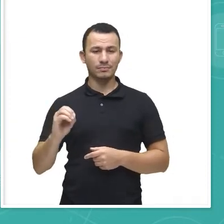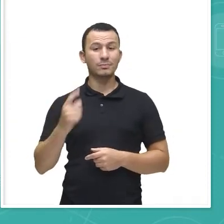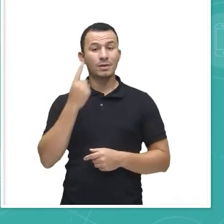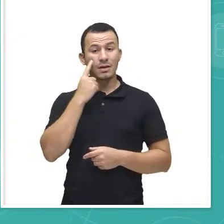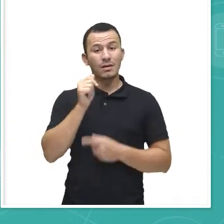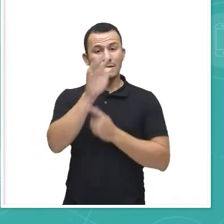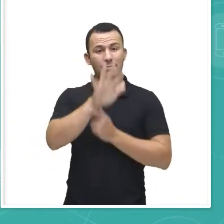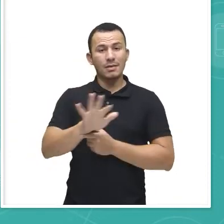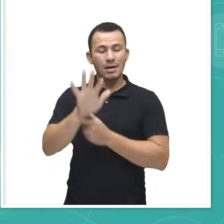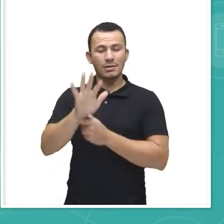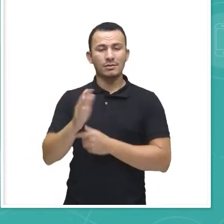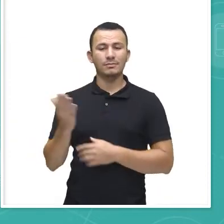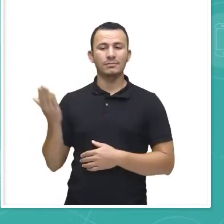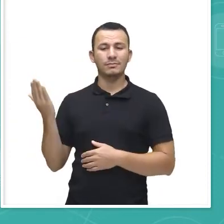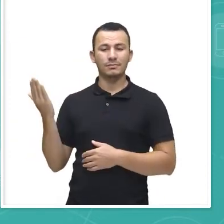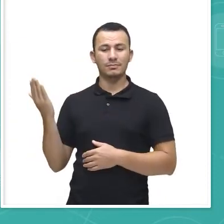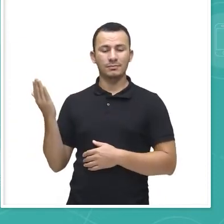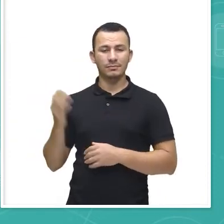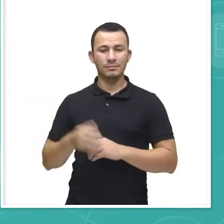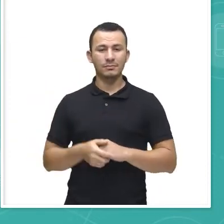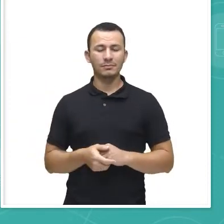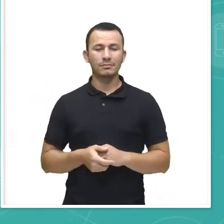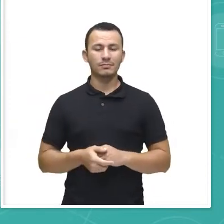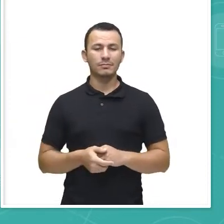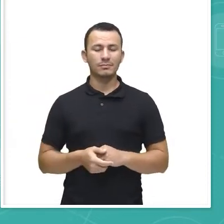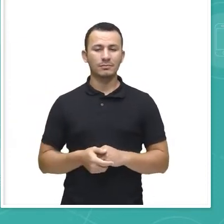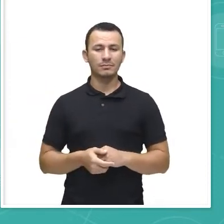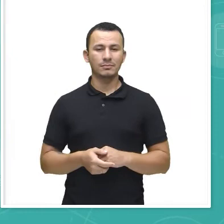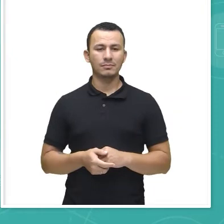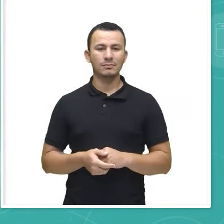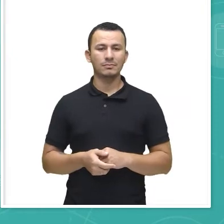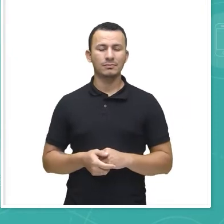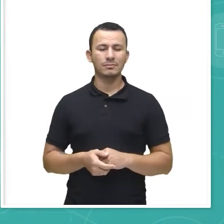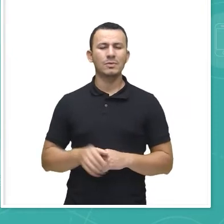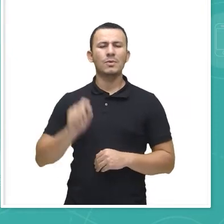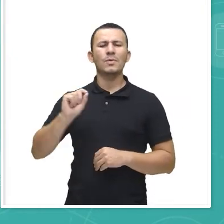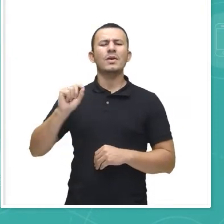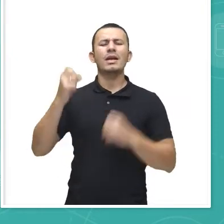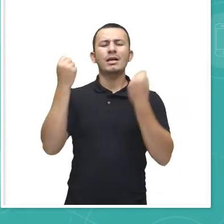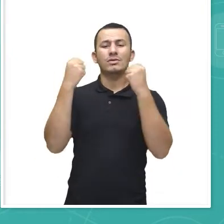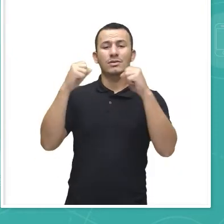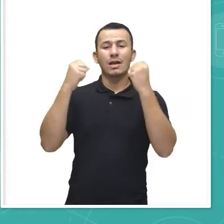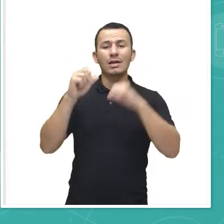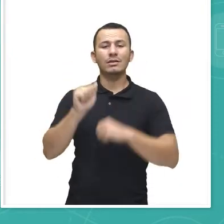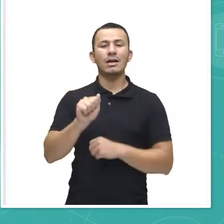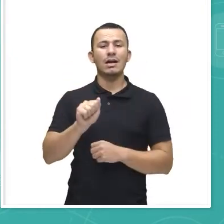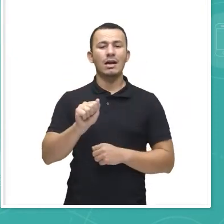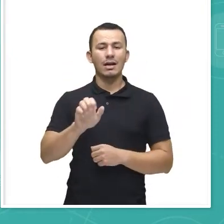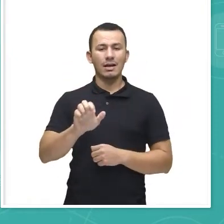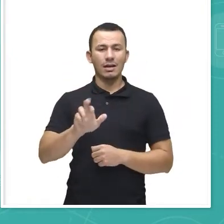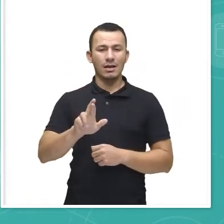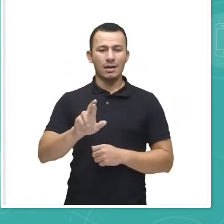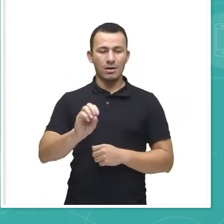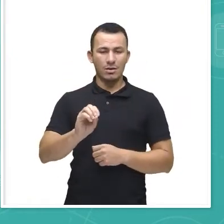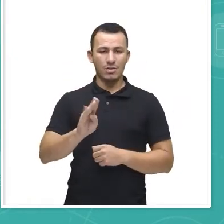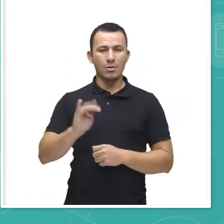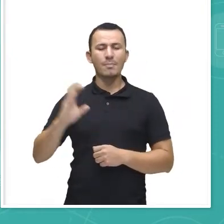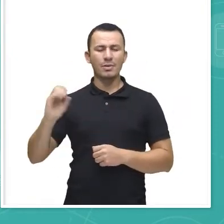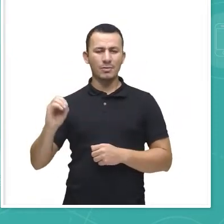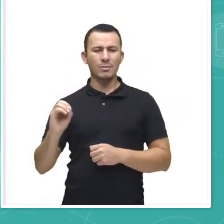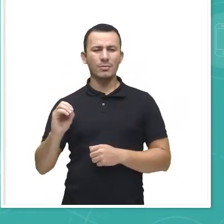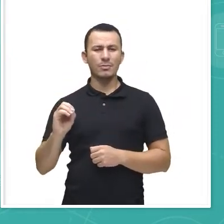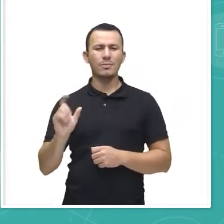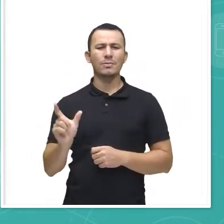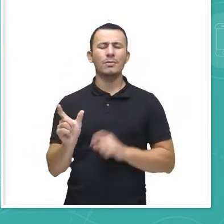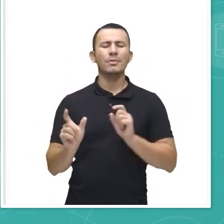imagens, elas nos mostram exemplos do que seria a ginástica aeróbica. Como o próprio nome diz, ginástica